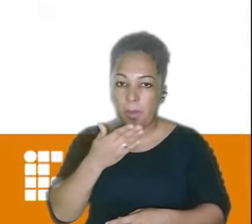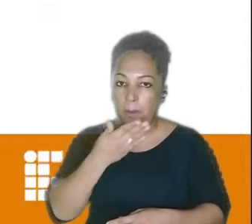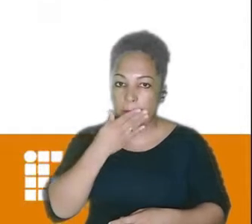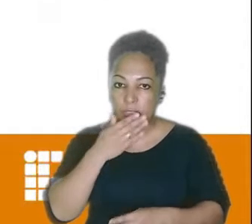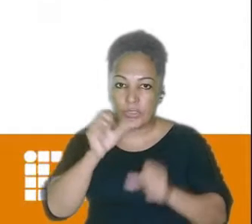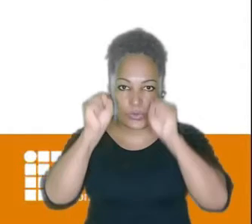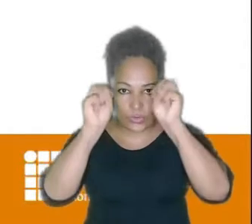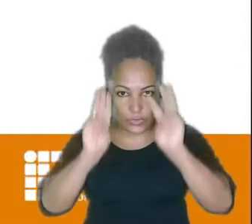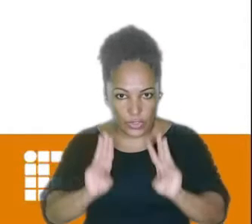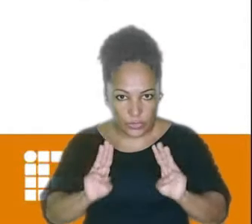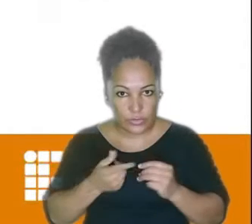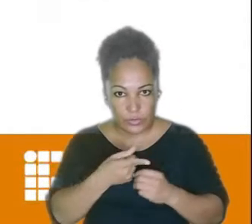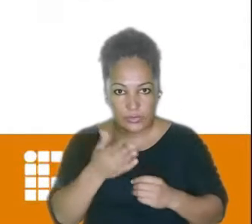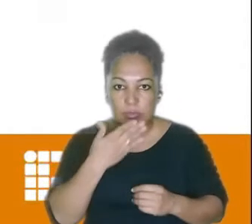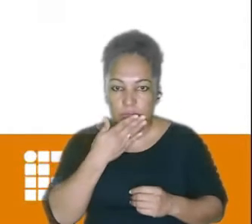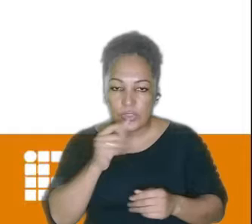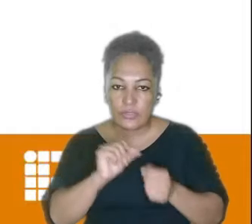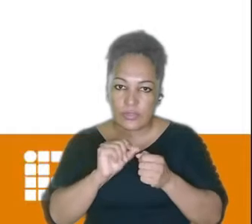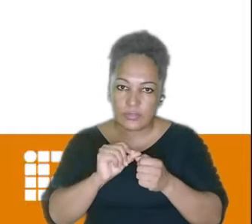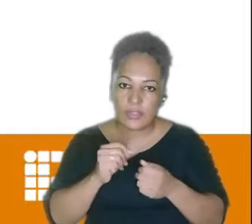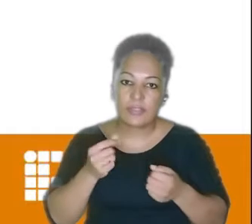está pedindo software para você, tá?